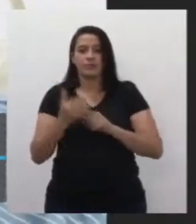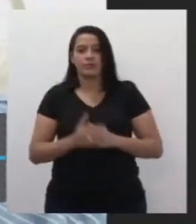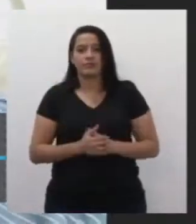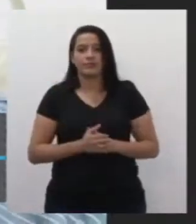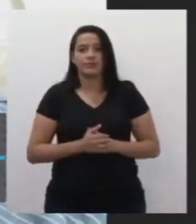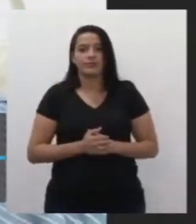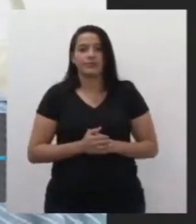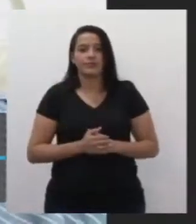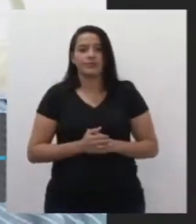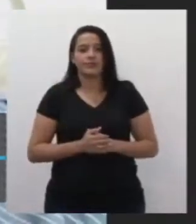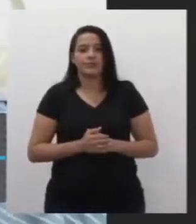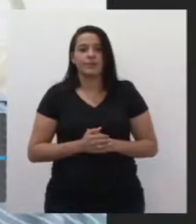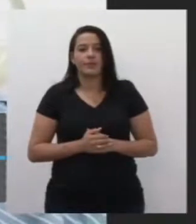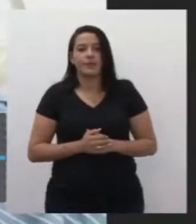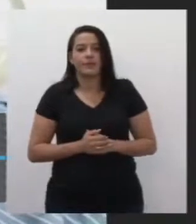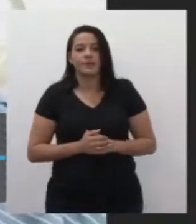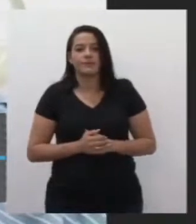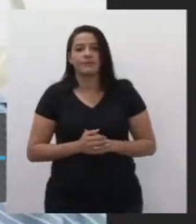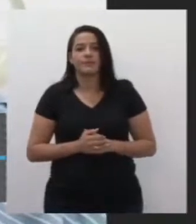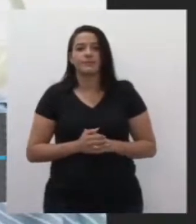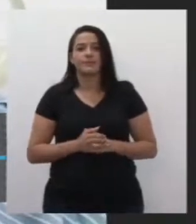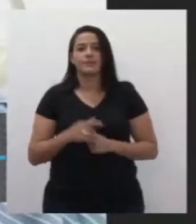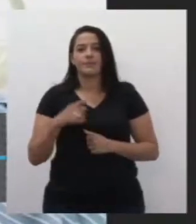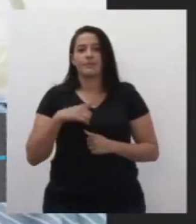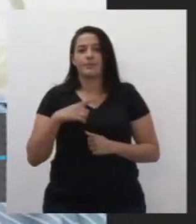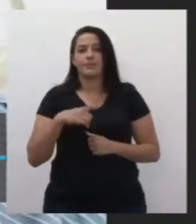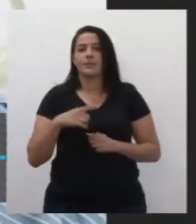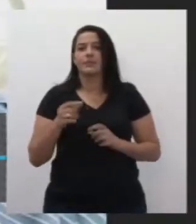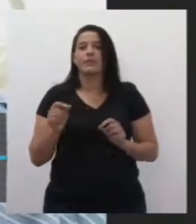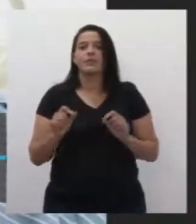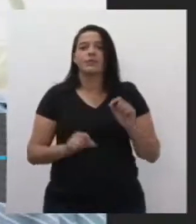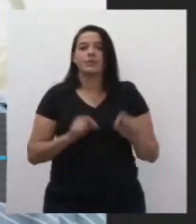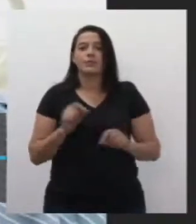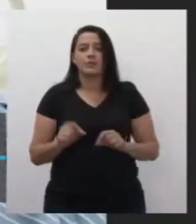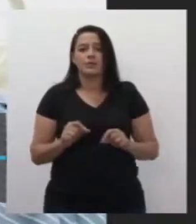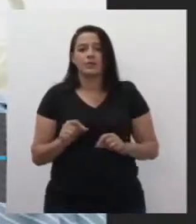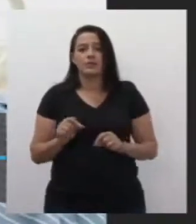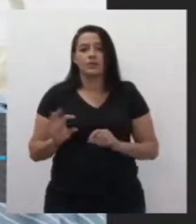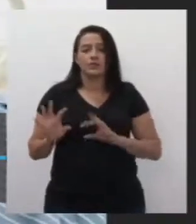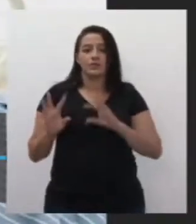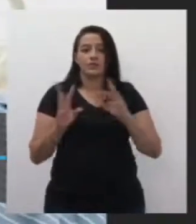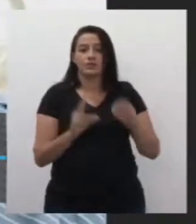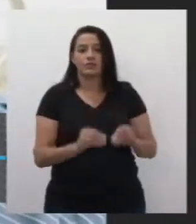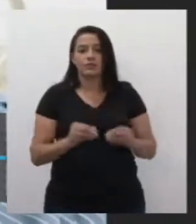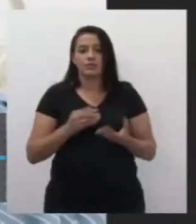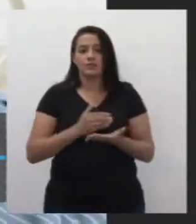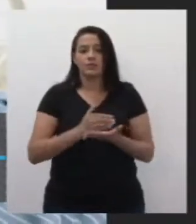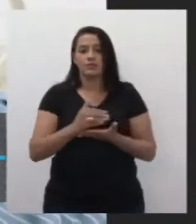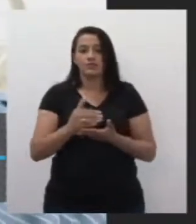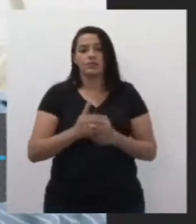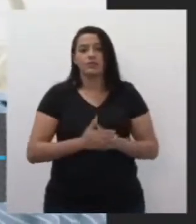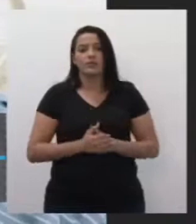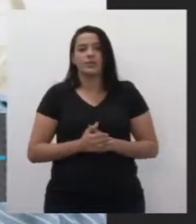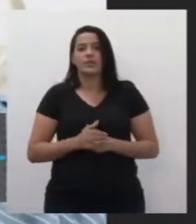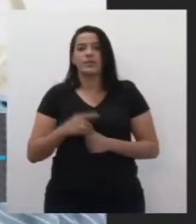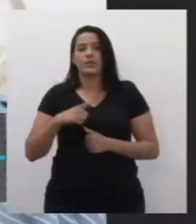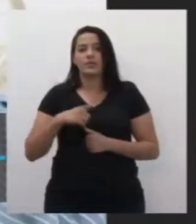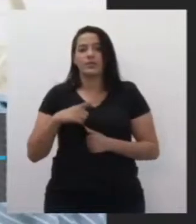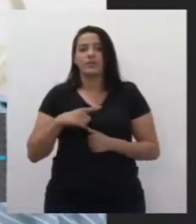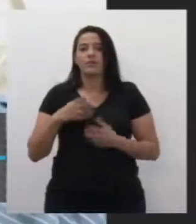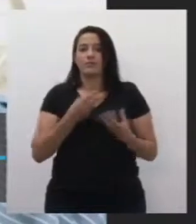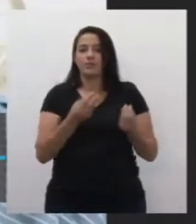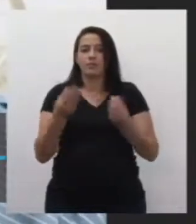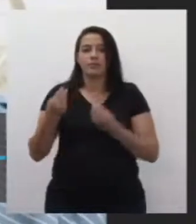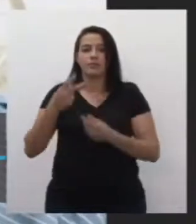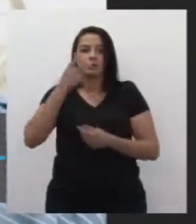e eu acredito que isso vai acabar sendo potencializado nos próximos anos como alternativa para muitas pessoas